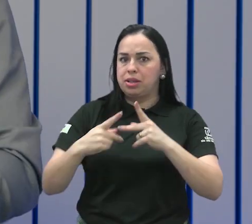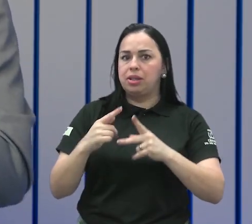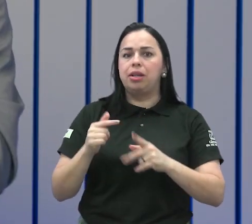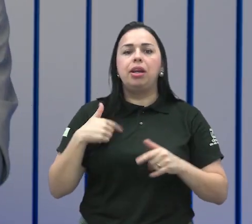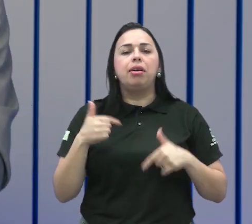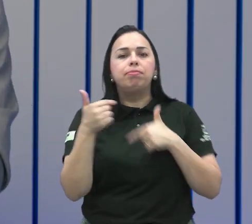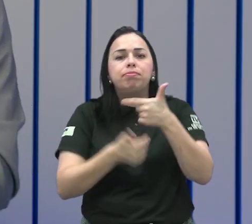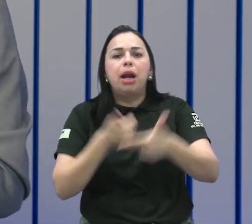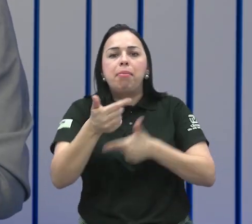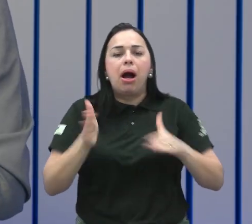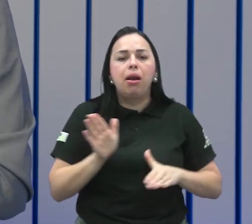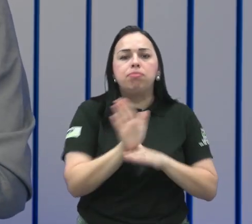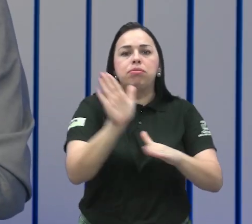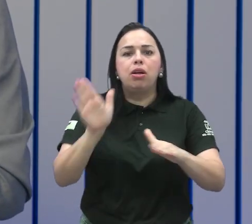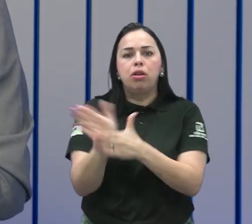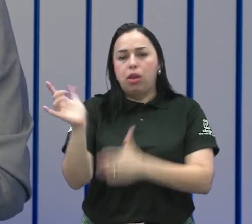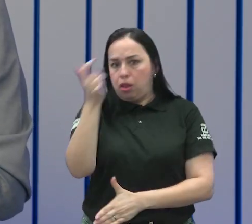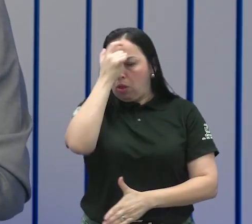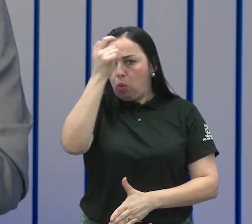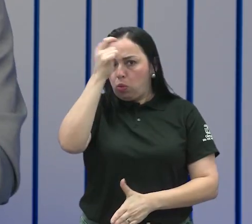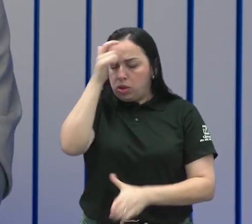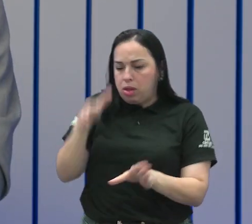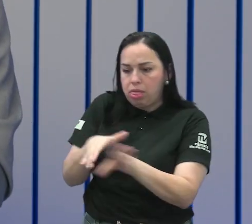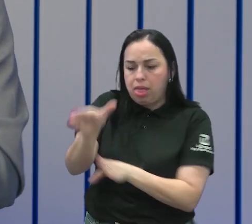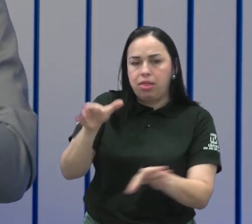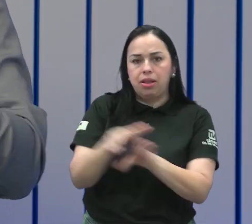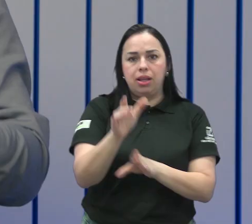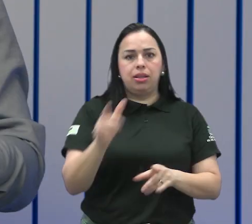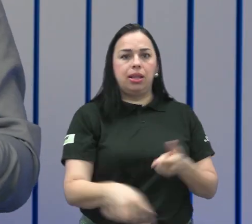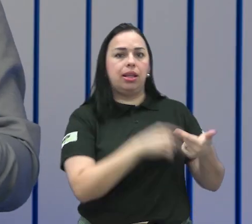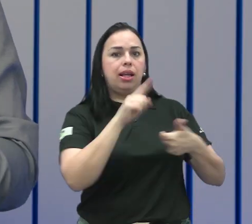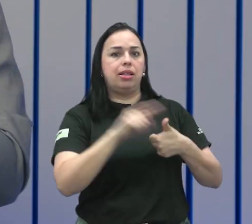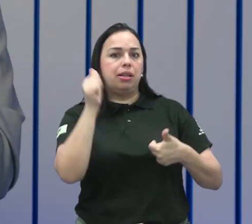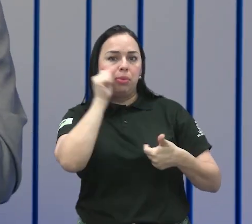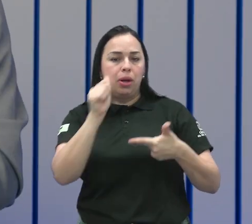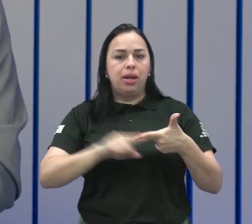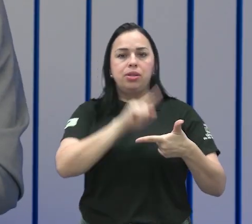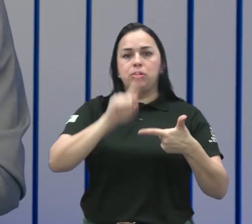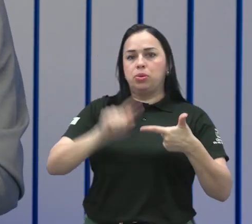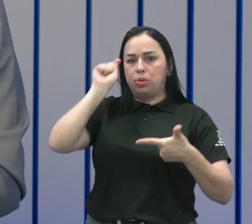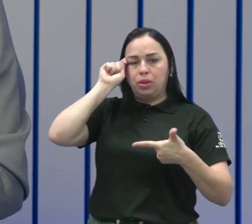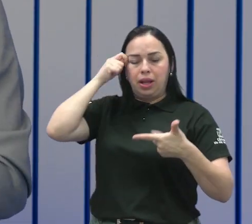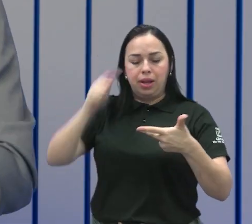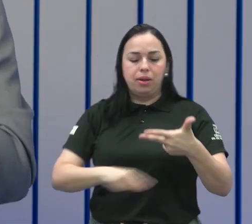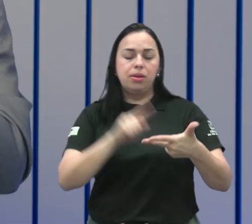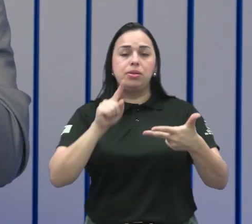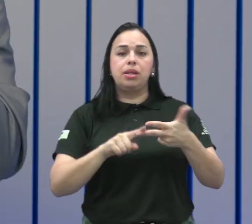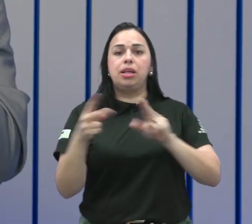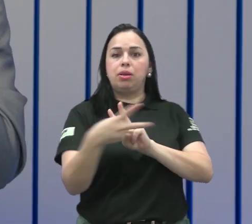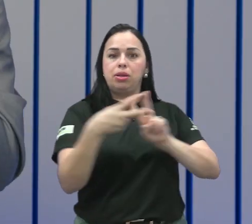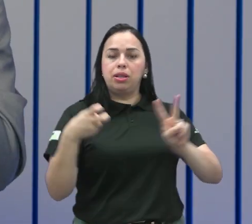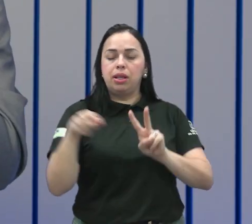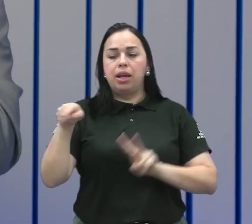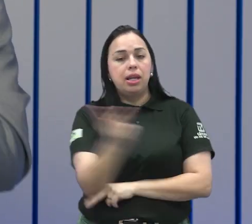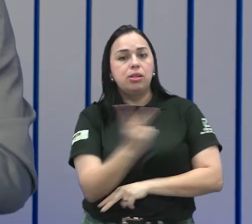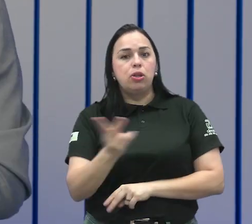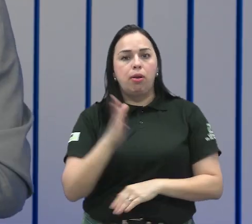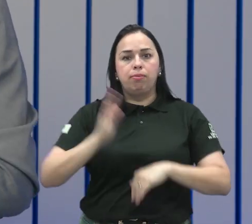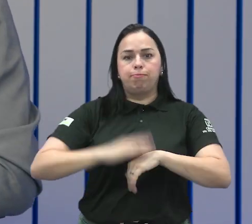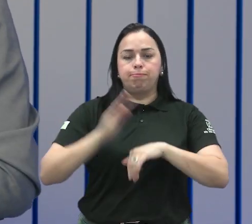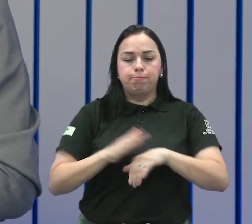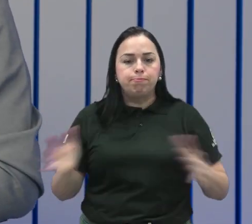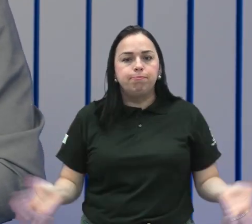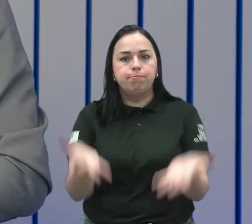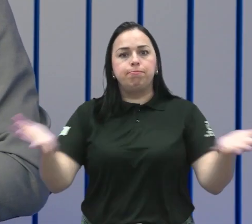que trabalham na defesa da conscientização das mulheres, dos negros e indígenas, com prestação de serviços e